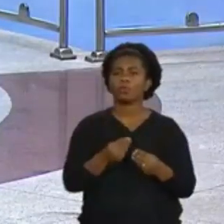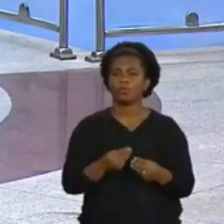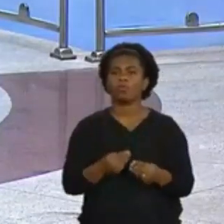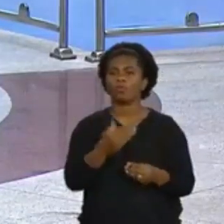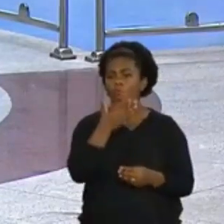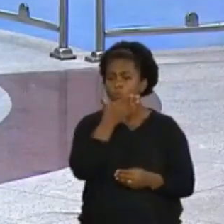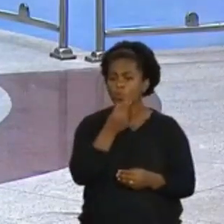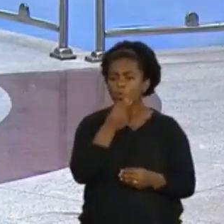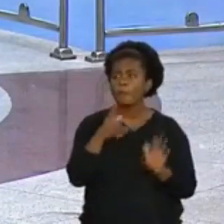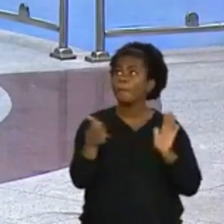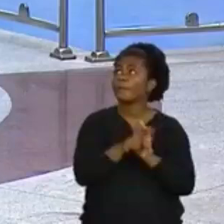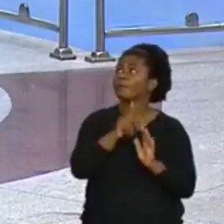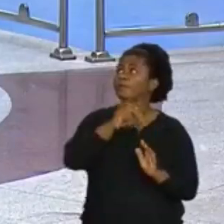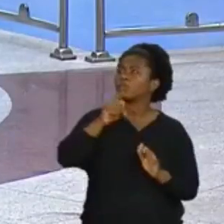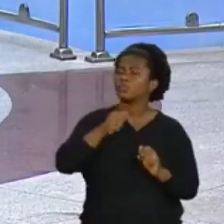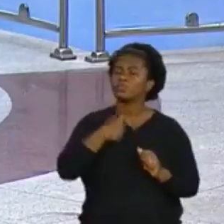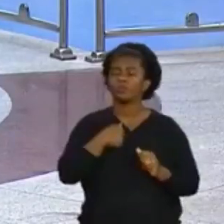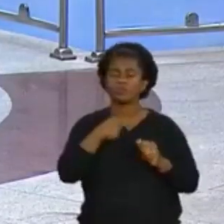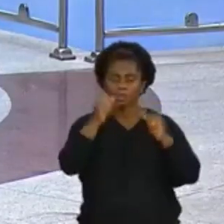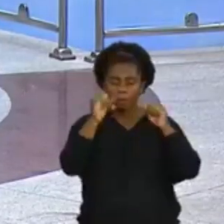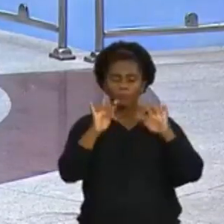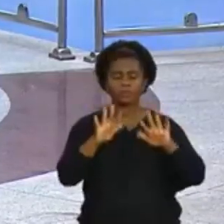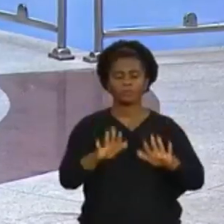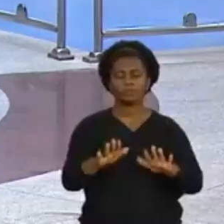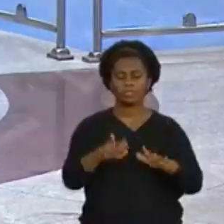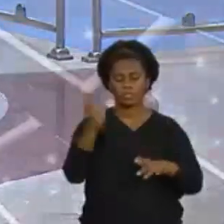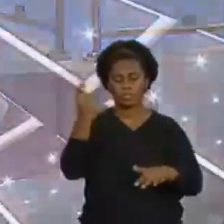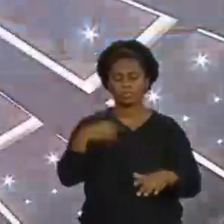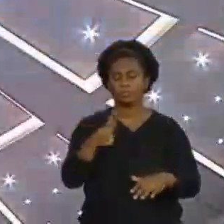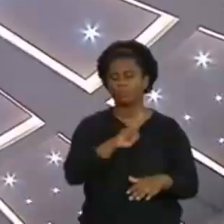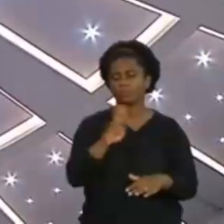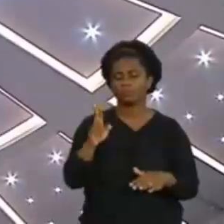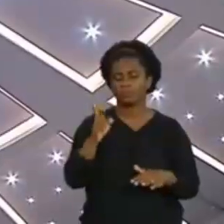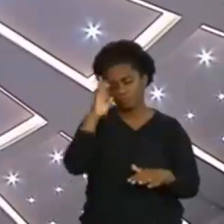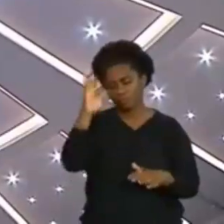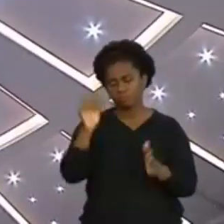essa semana em o nome do Senhor Jesus.